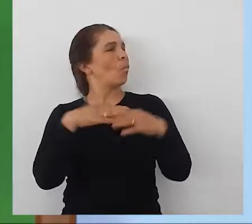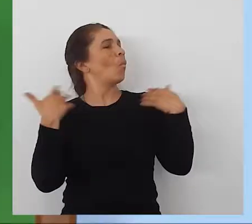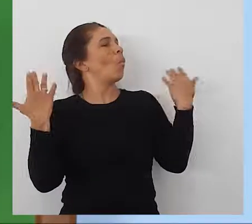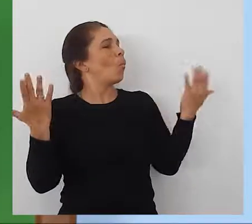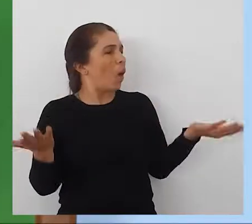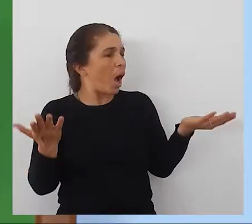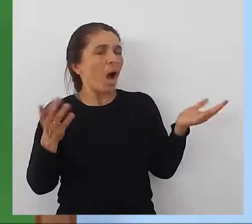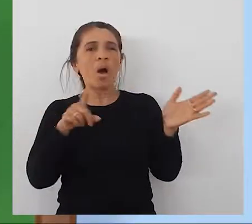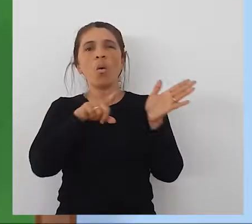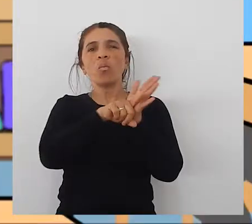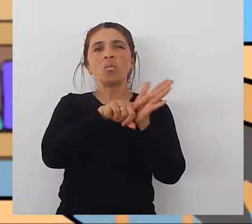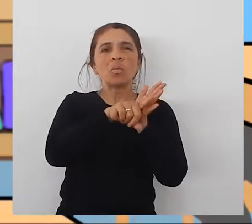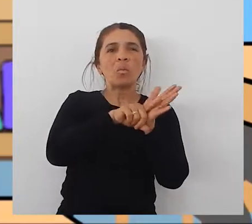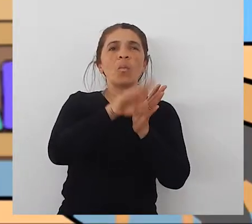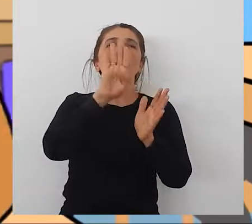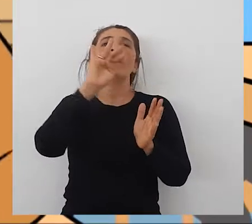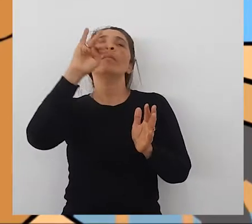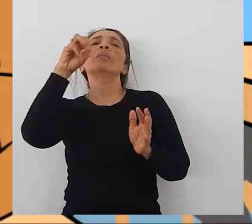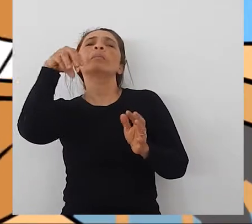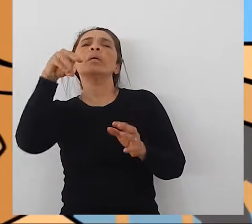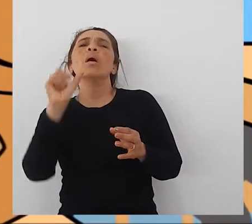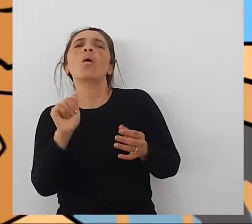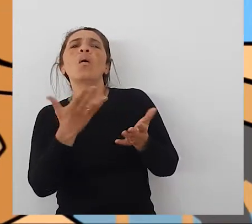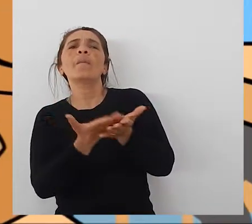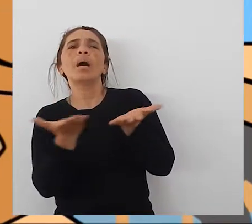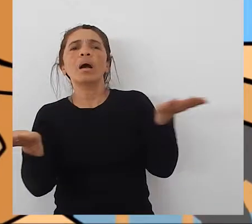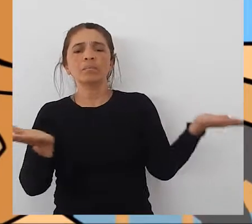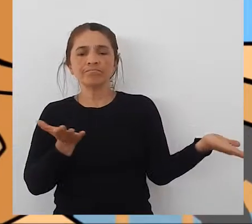bioma estamos falando?